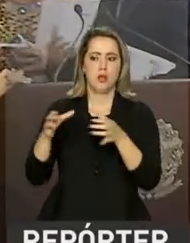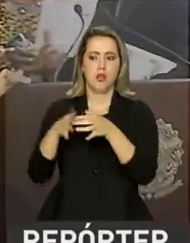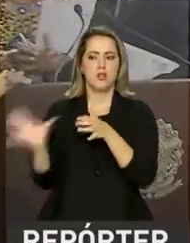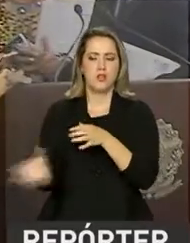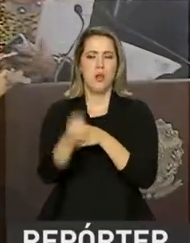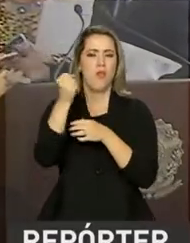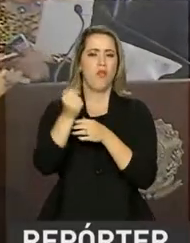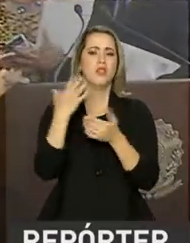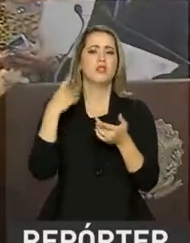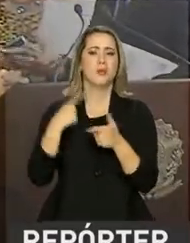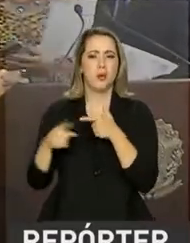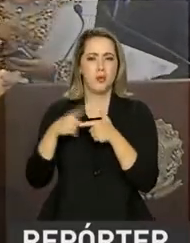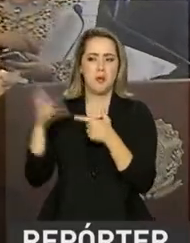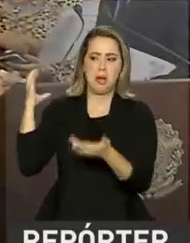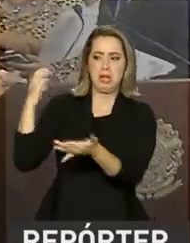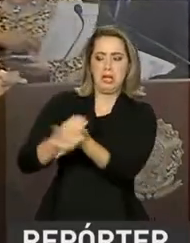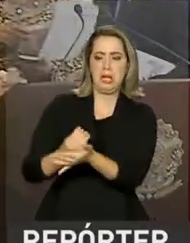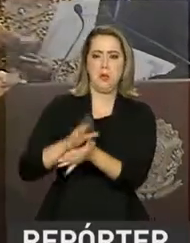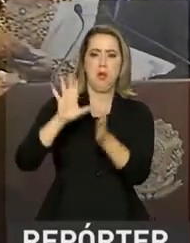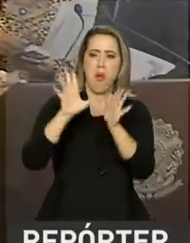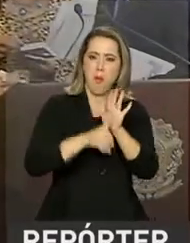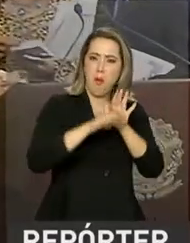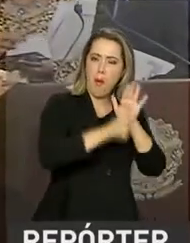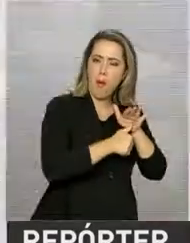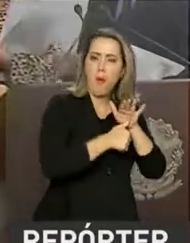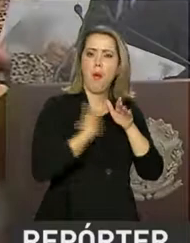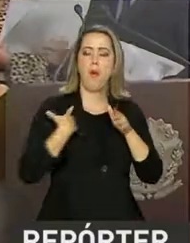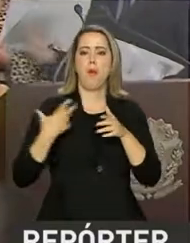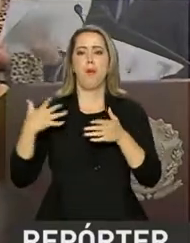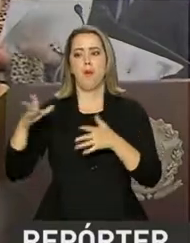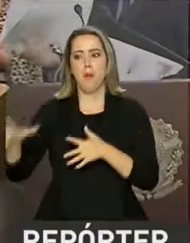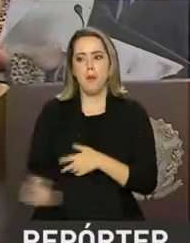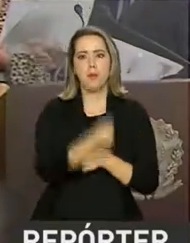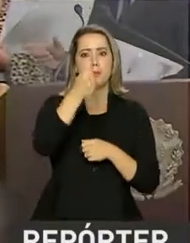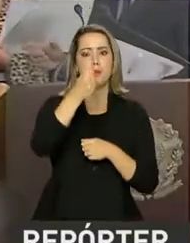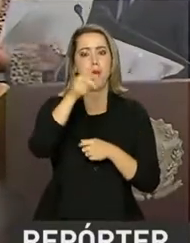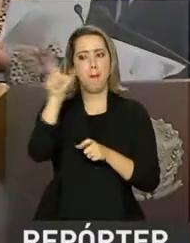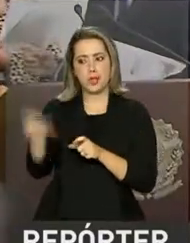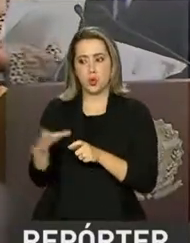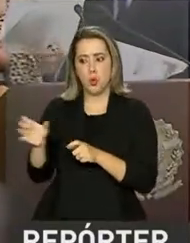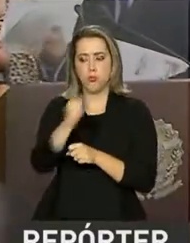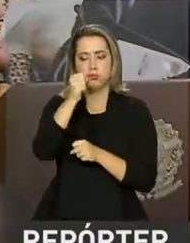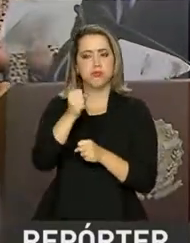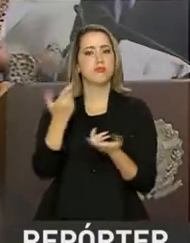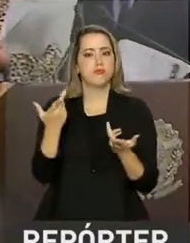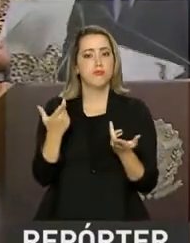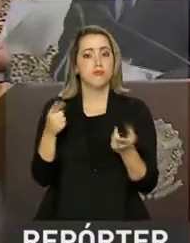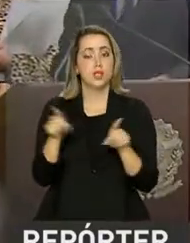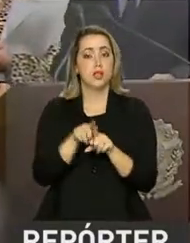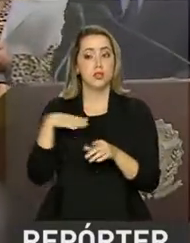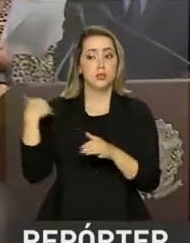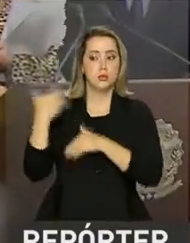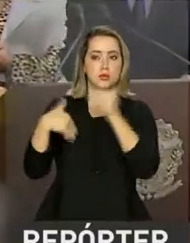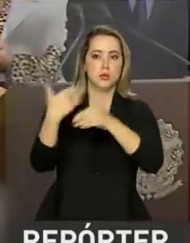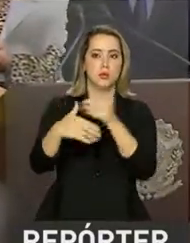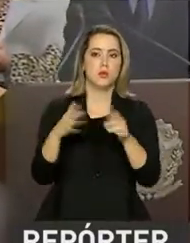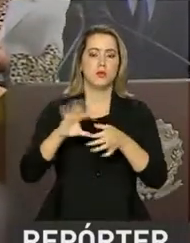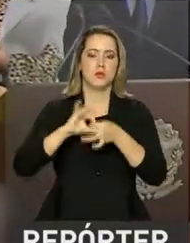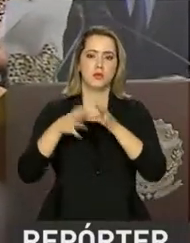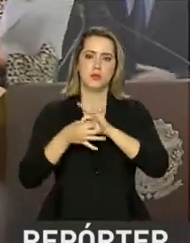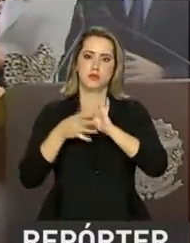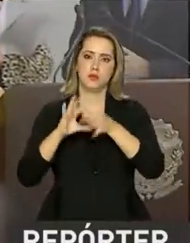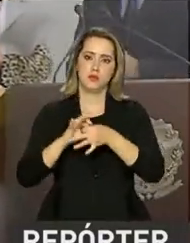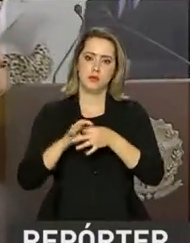de ondas de criminosos, de assaltos, de sequestros. Contamos também com um dos grandes avanços desse ano, as Olimpíadas.